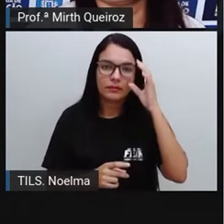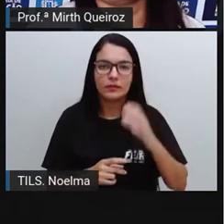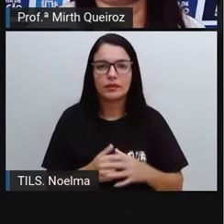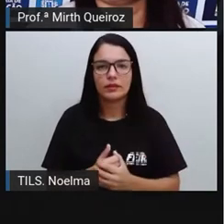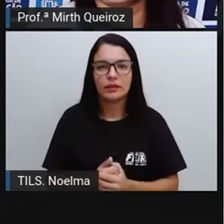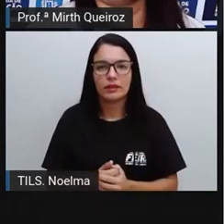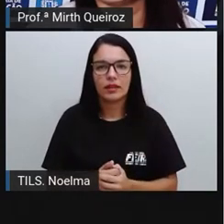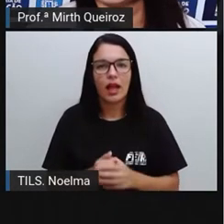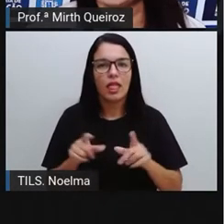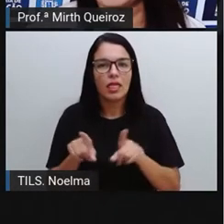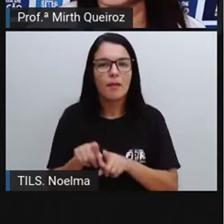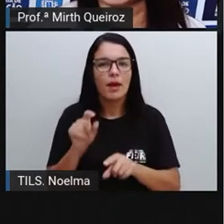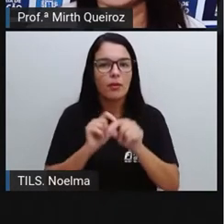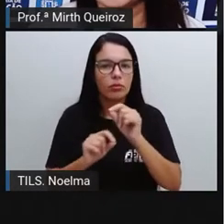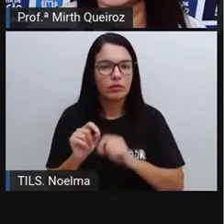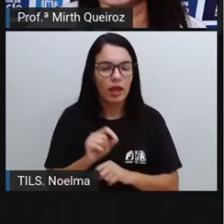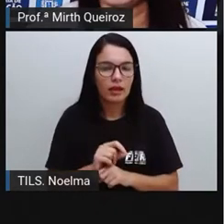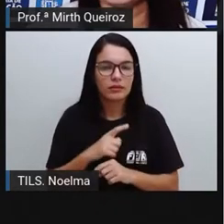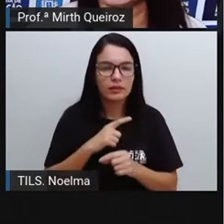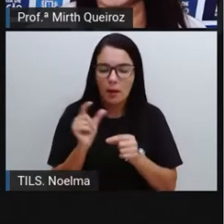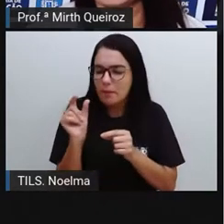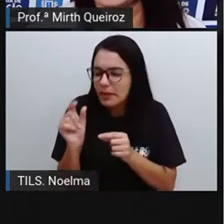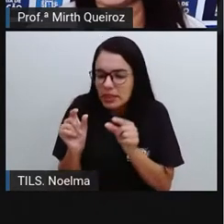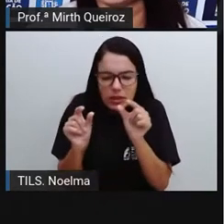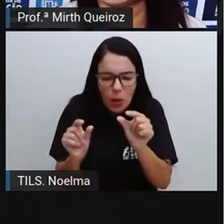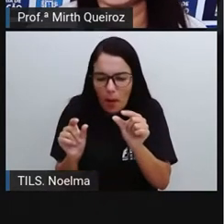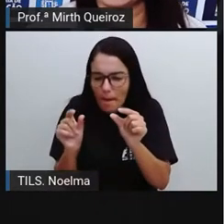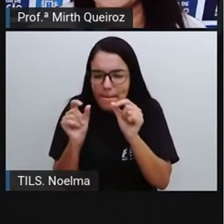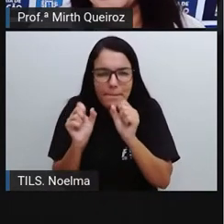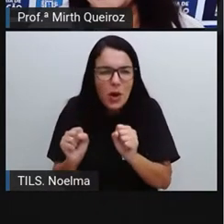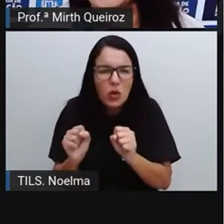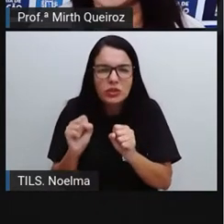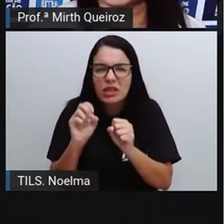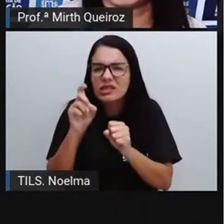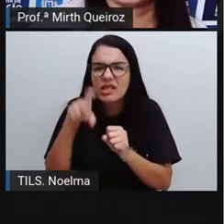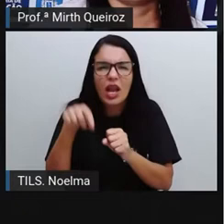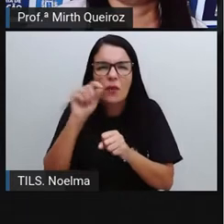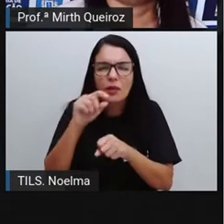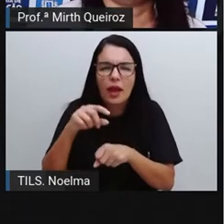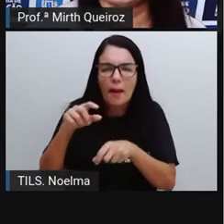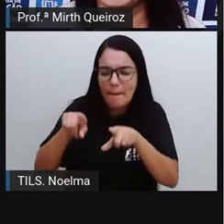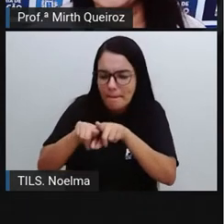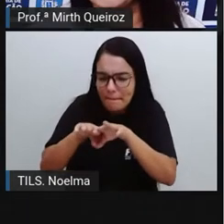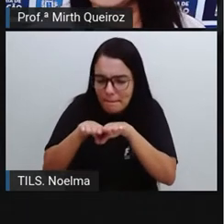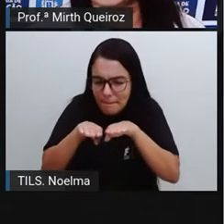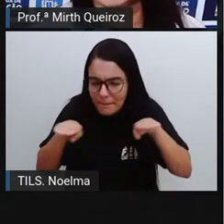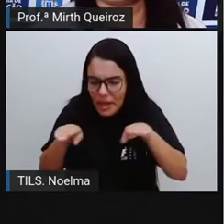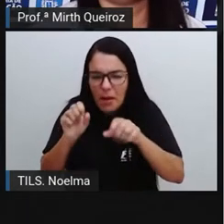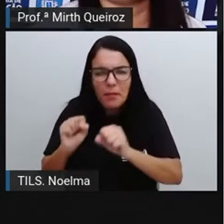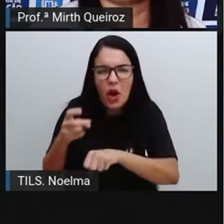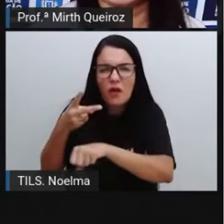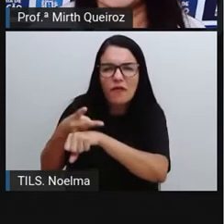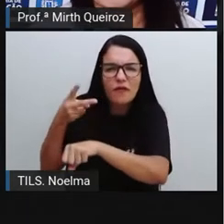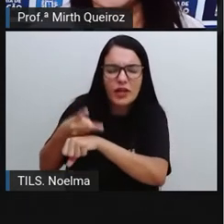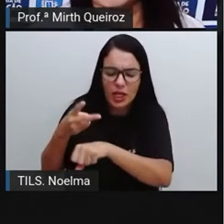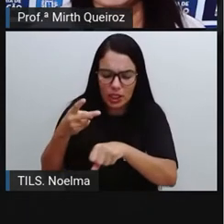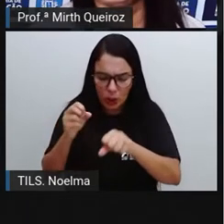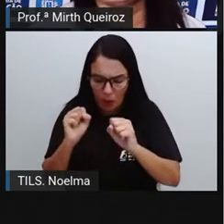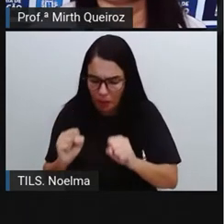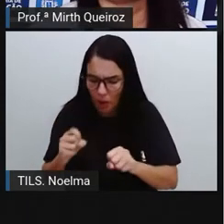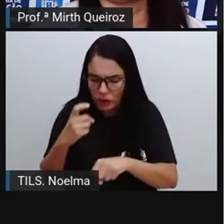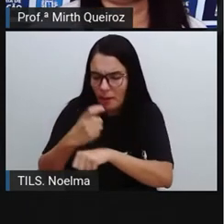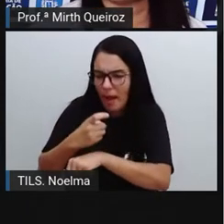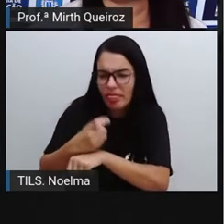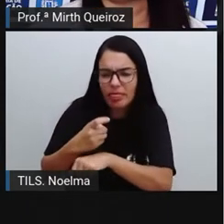se utiliza formas geométricas, pedacinhos, pode ser pedacinhos de azulejos, de vidros, né? De madeira,